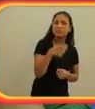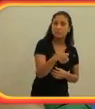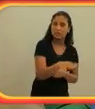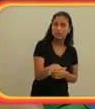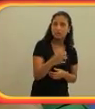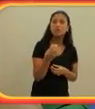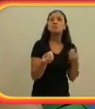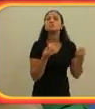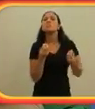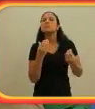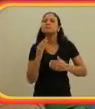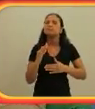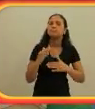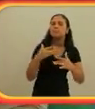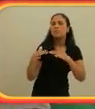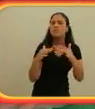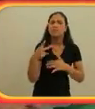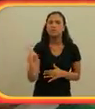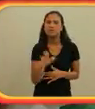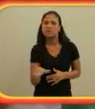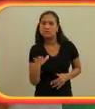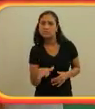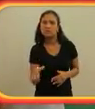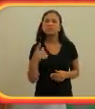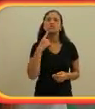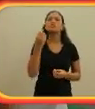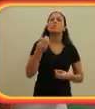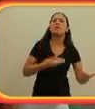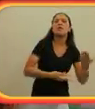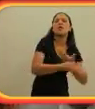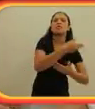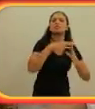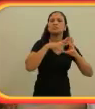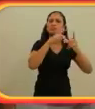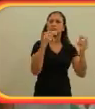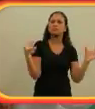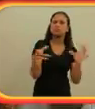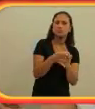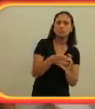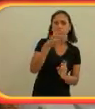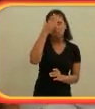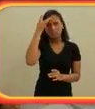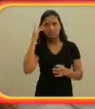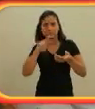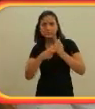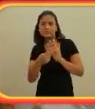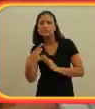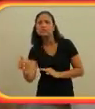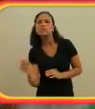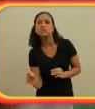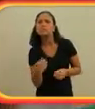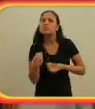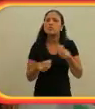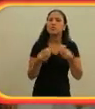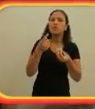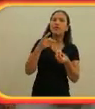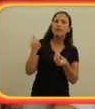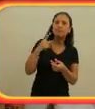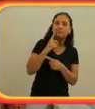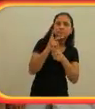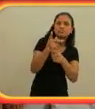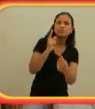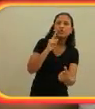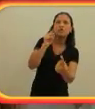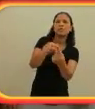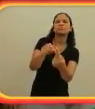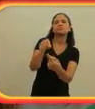da criança, de que forma ela se relaciona com o mundo, com as pessoas que são significativas para ela. E, a partir